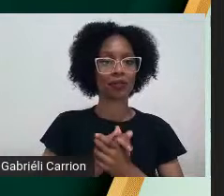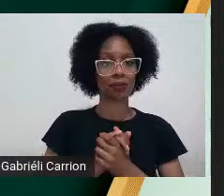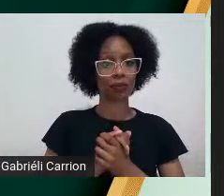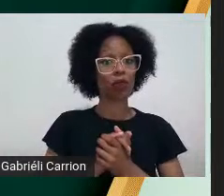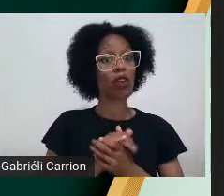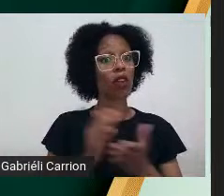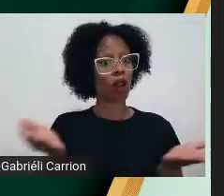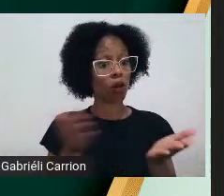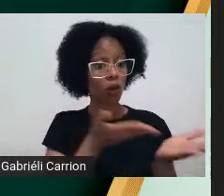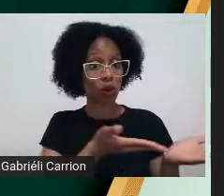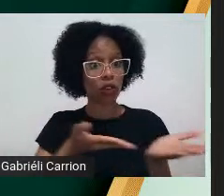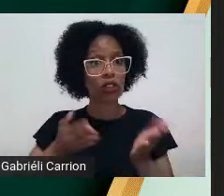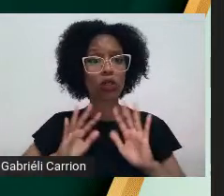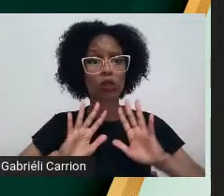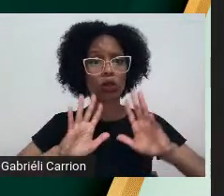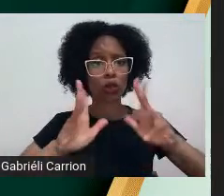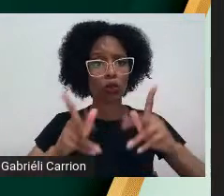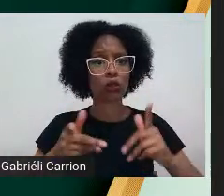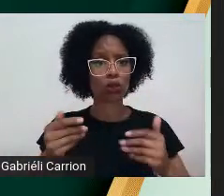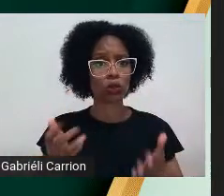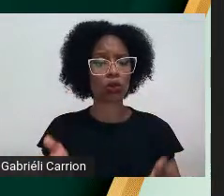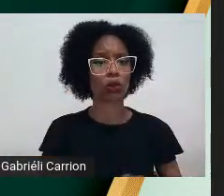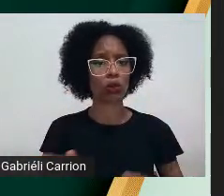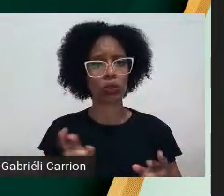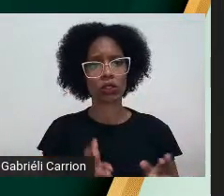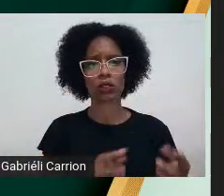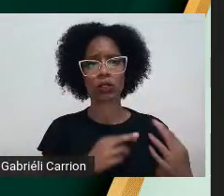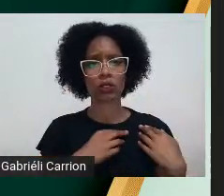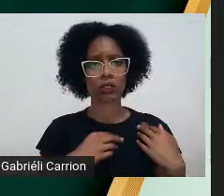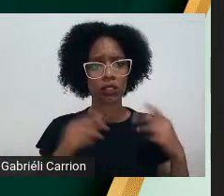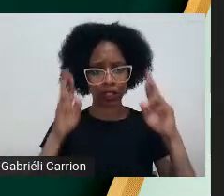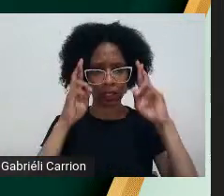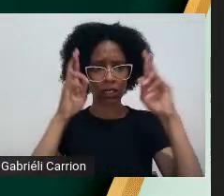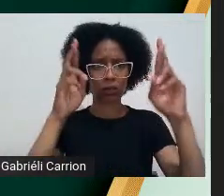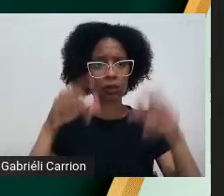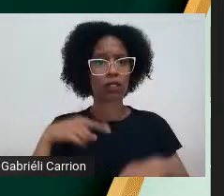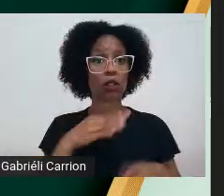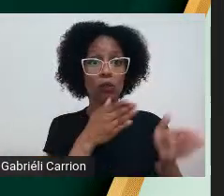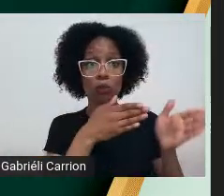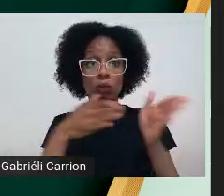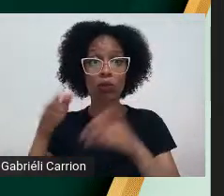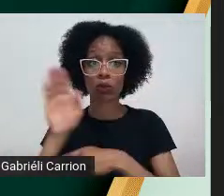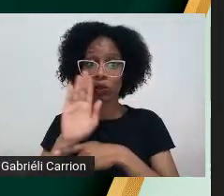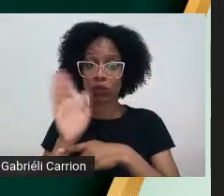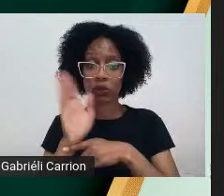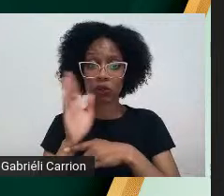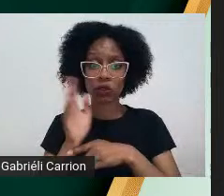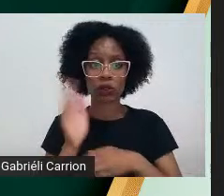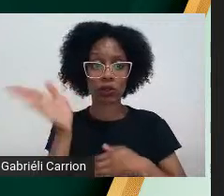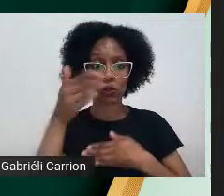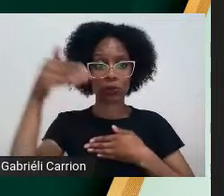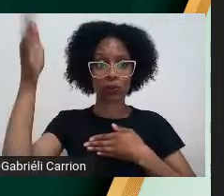Convidamos a todos para, em posição de respeito, assistirmos o vídeo do Hino Nacional Brasileiro.